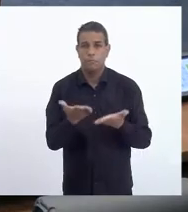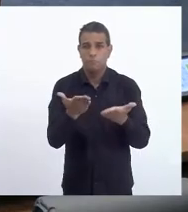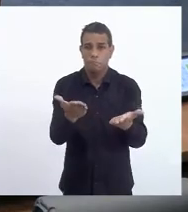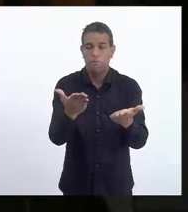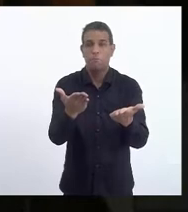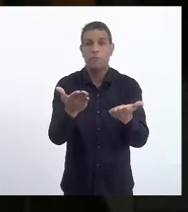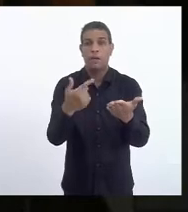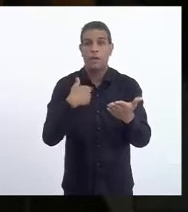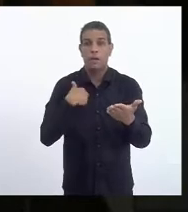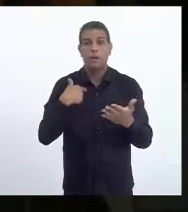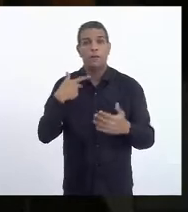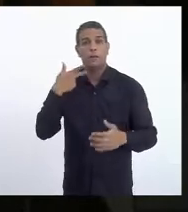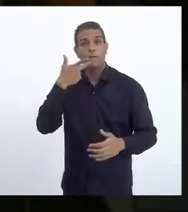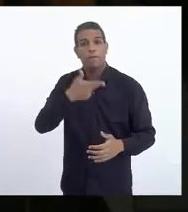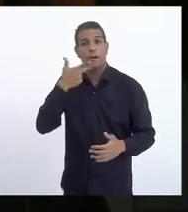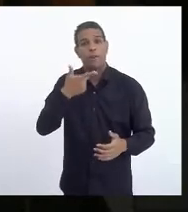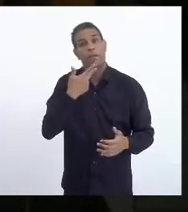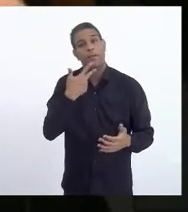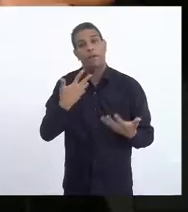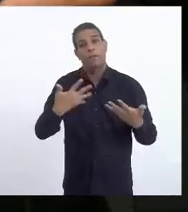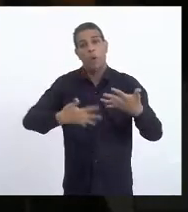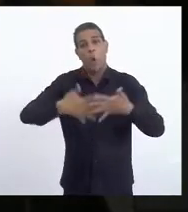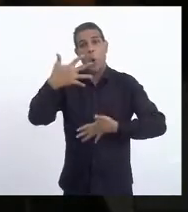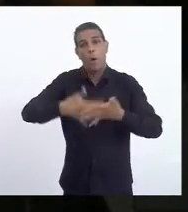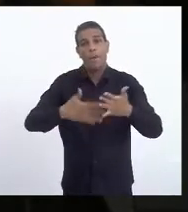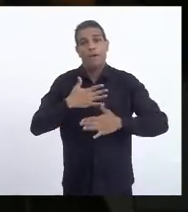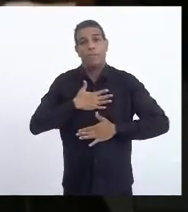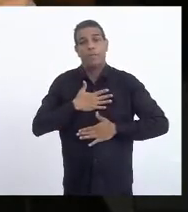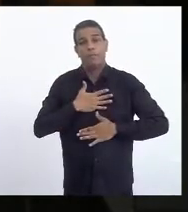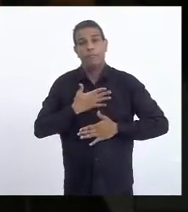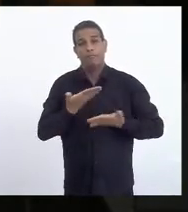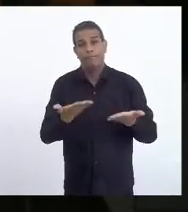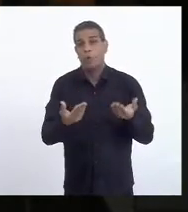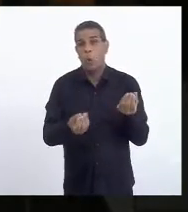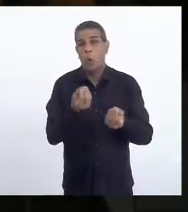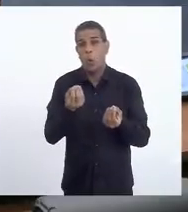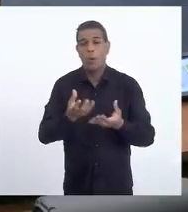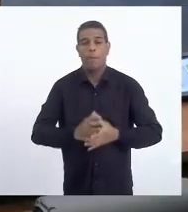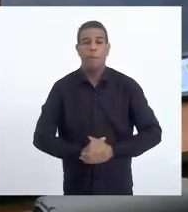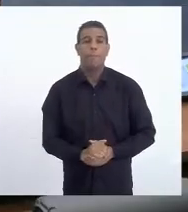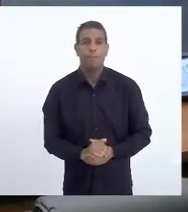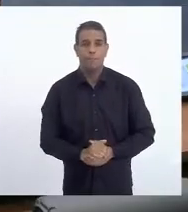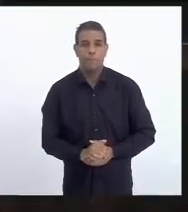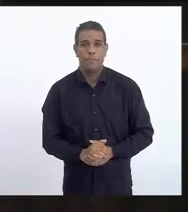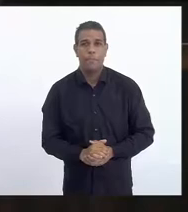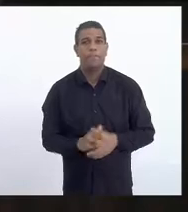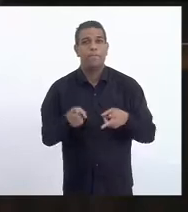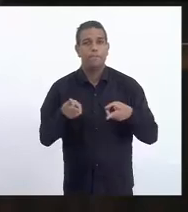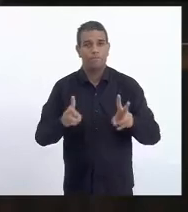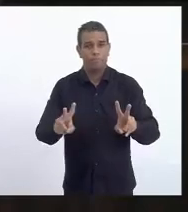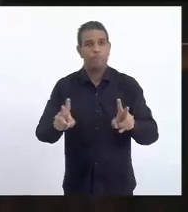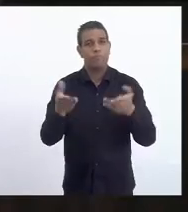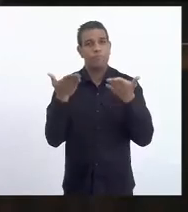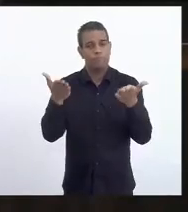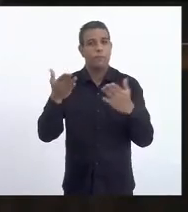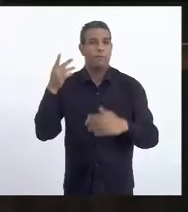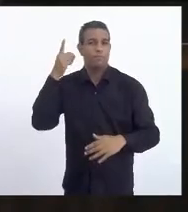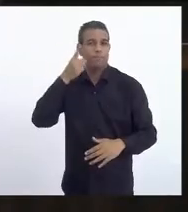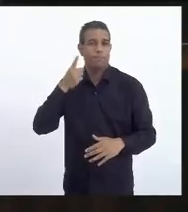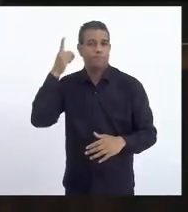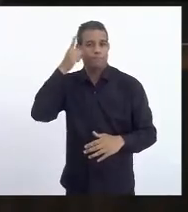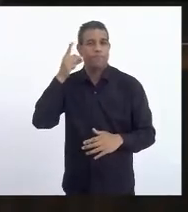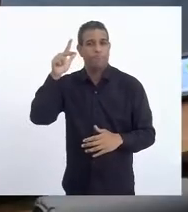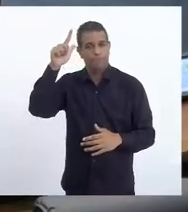eu tô querendo falar Tá perturbando com a Neusa tá falando alto vamos continuar com o Deputado